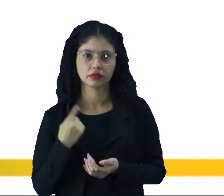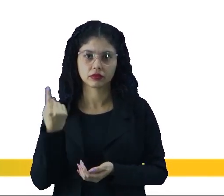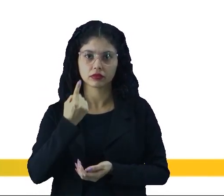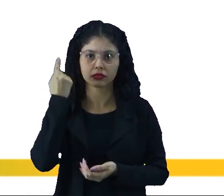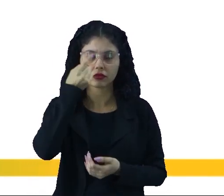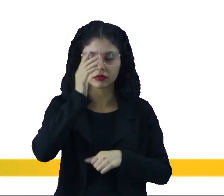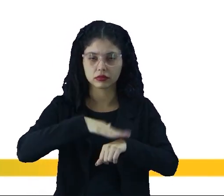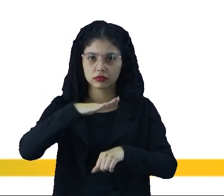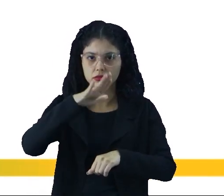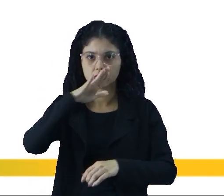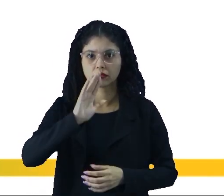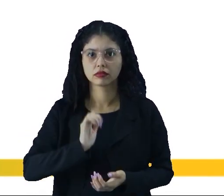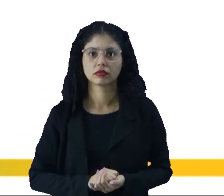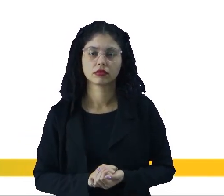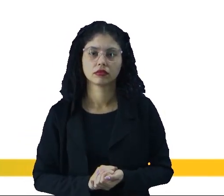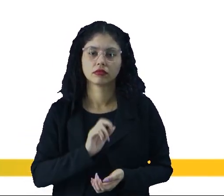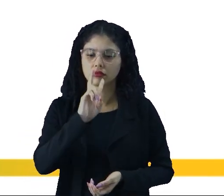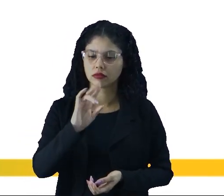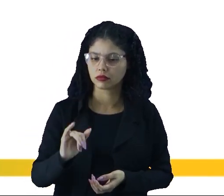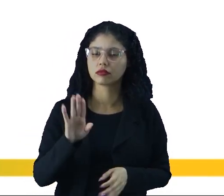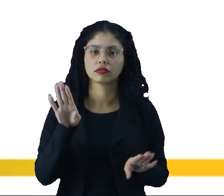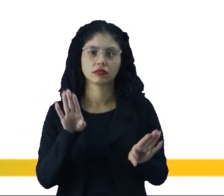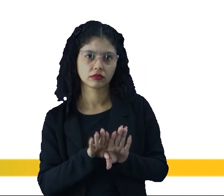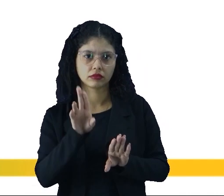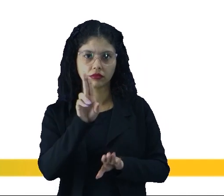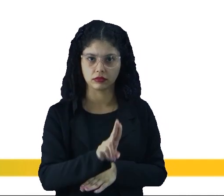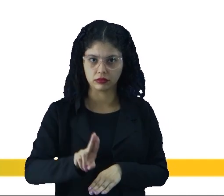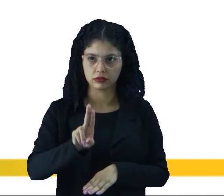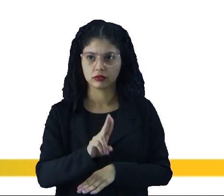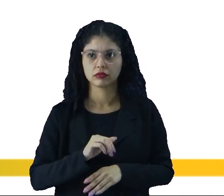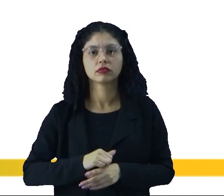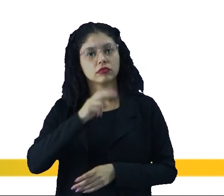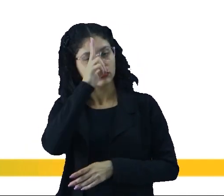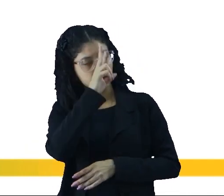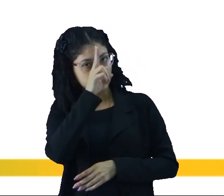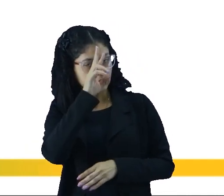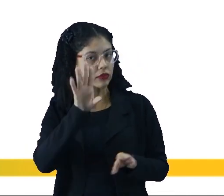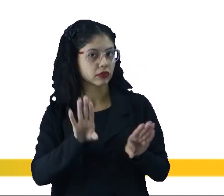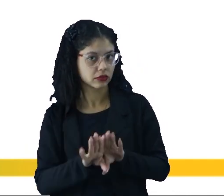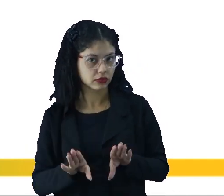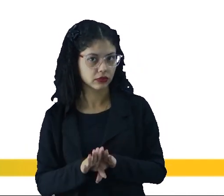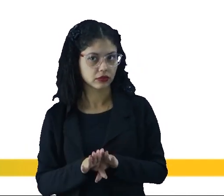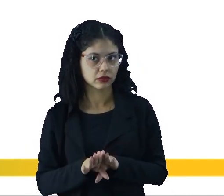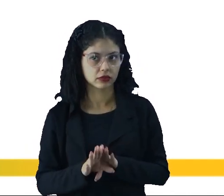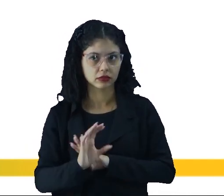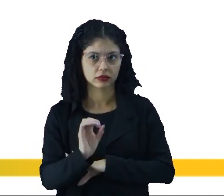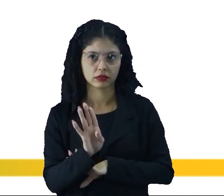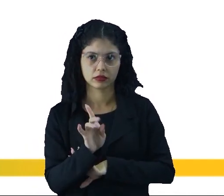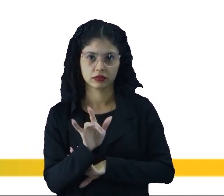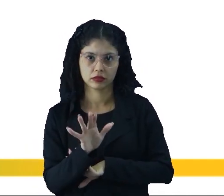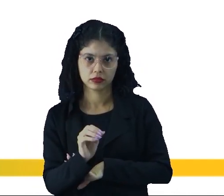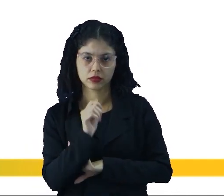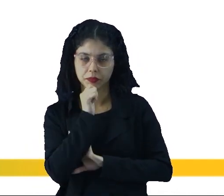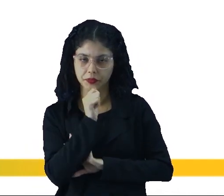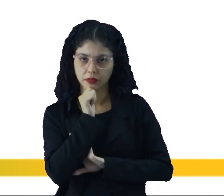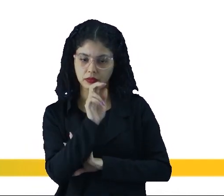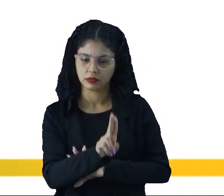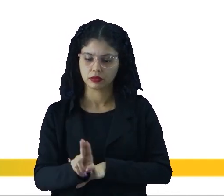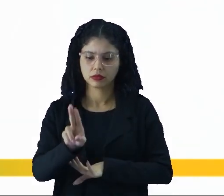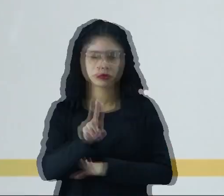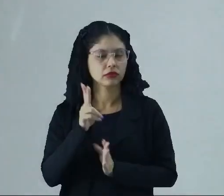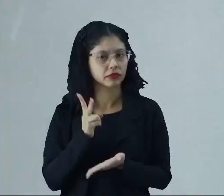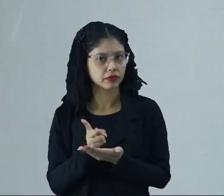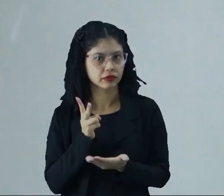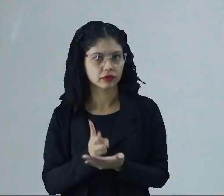altura máxima que ele vai também utilizar? Lembrando, pessoal, que no lançamento oblíquo, ele também utiliza